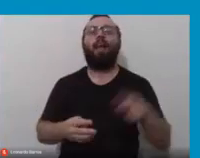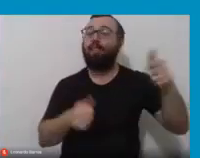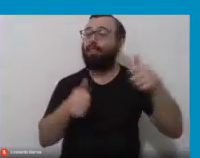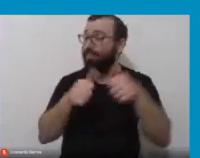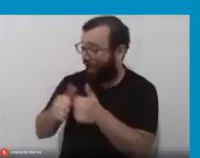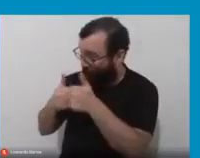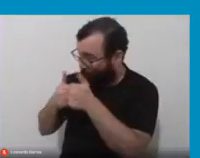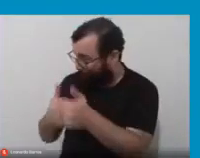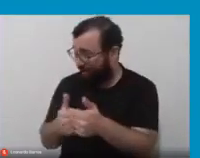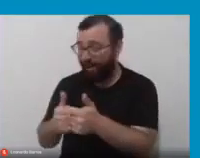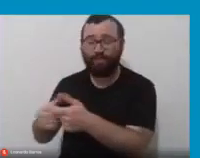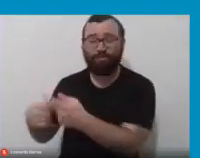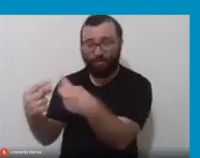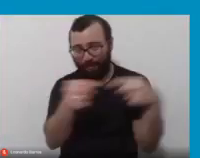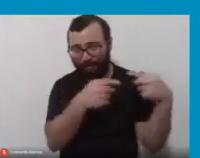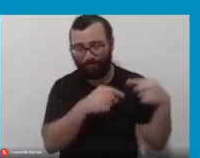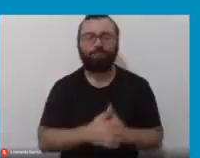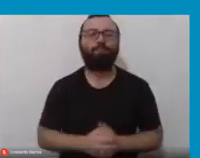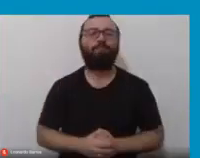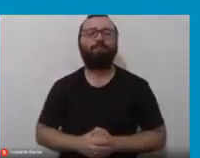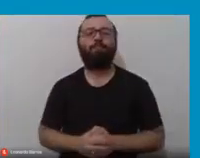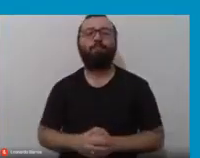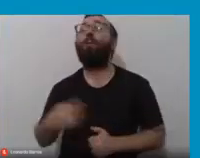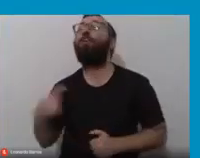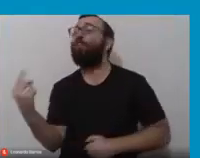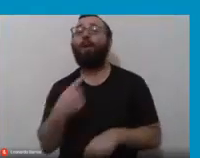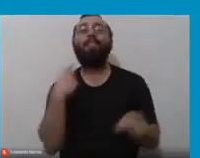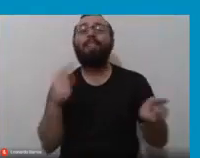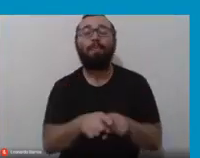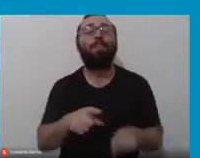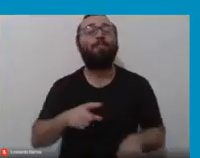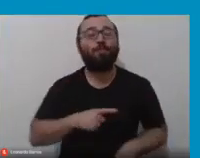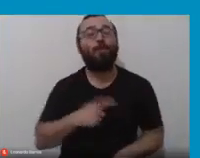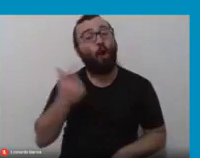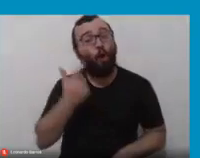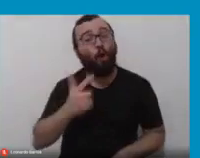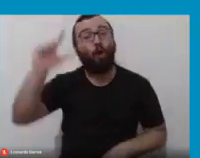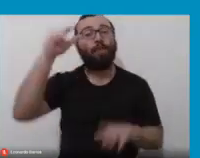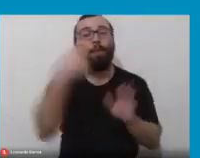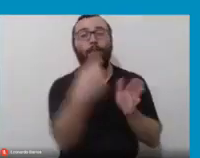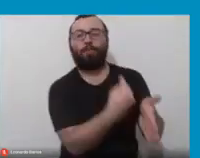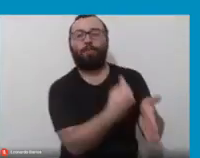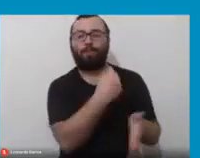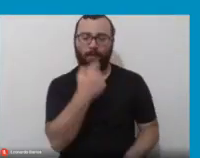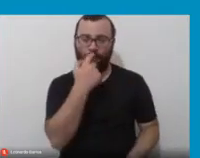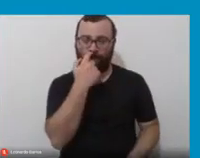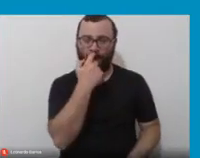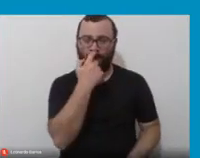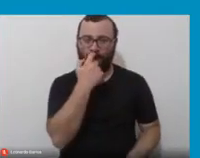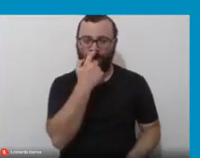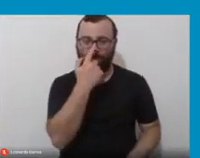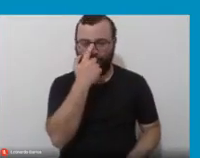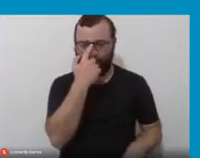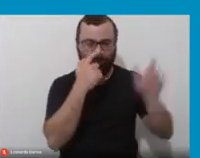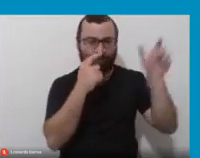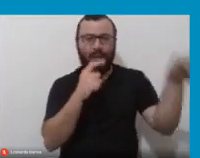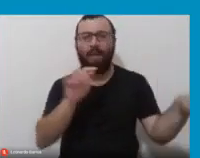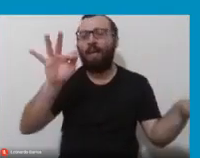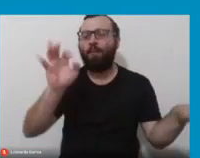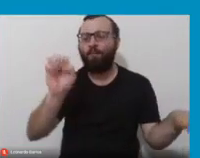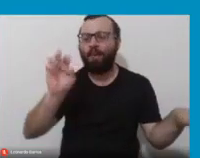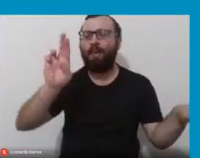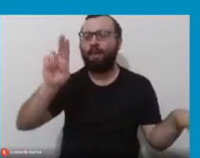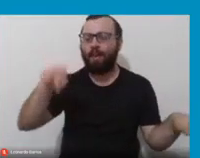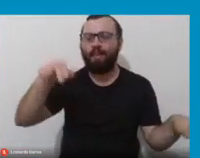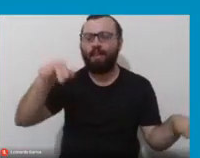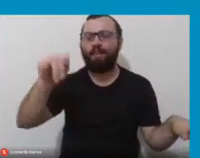interesse. Nós temos aqui também uma outra pergunta da Fernanda. Ela diz